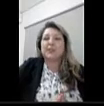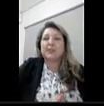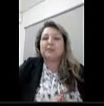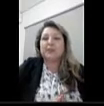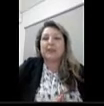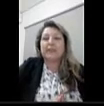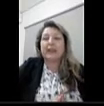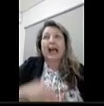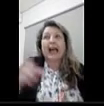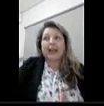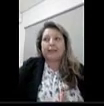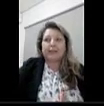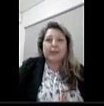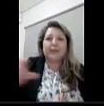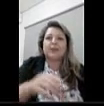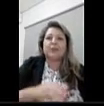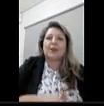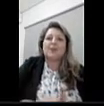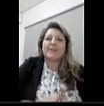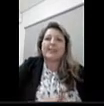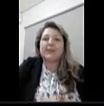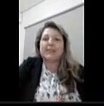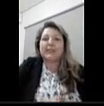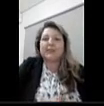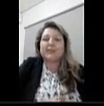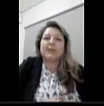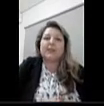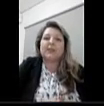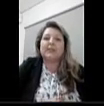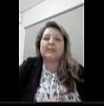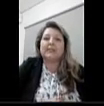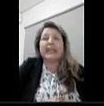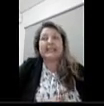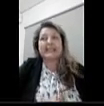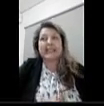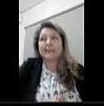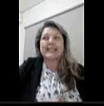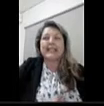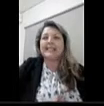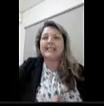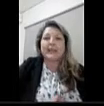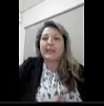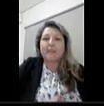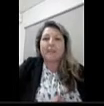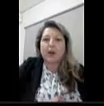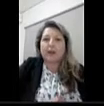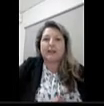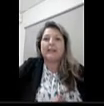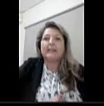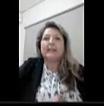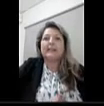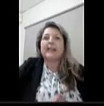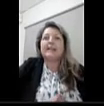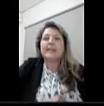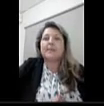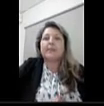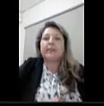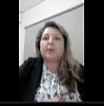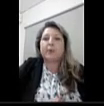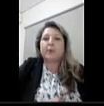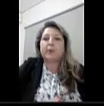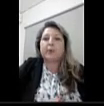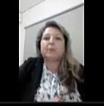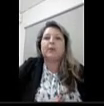repente, todo mundo vai falar, ah, foi o Joãozinho que não terminou, né? Mas ele sempre demora, né? Ele sempre